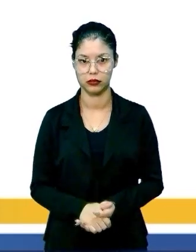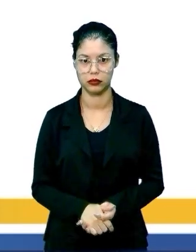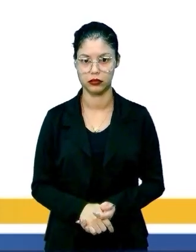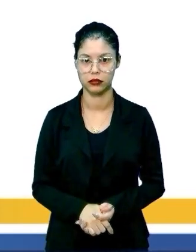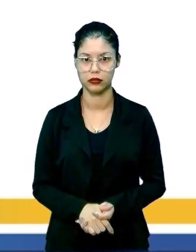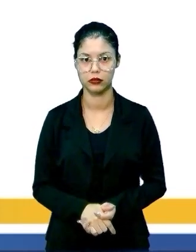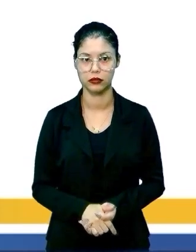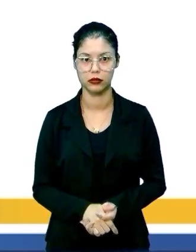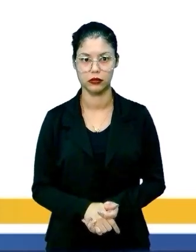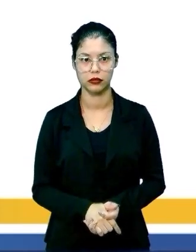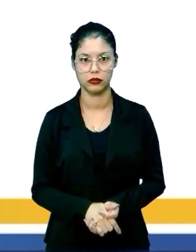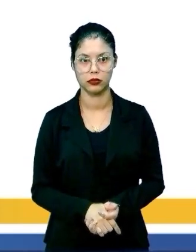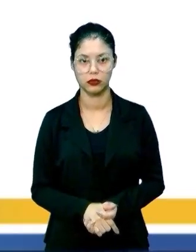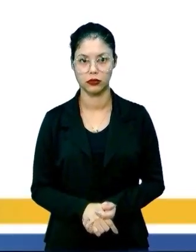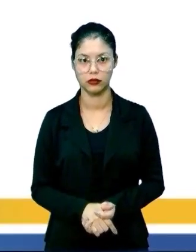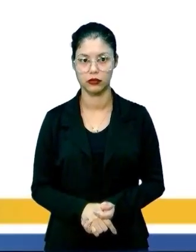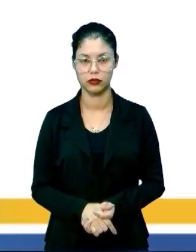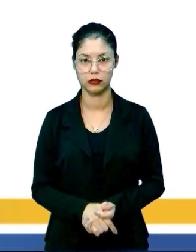9.400.